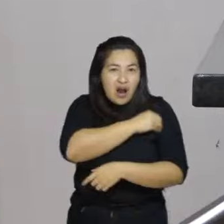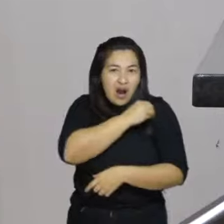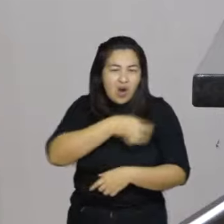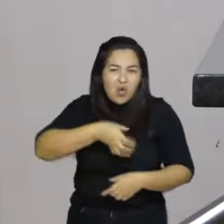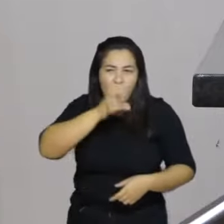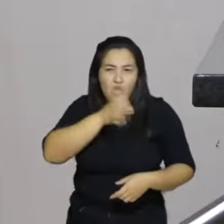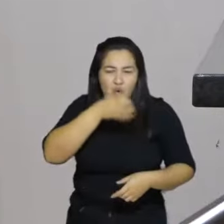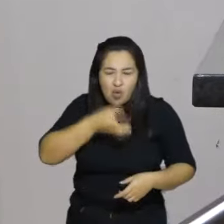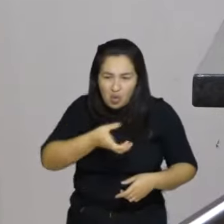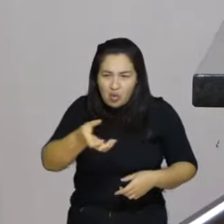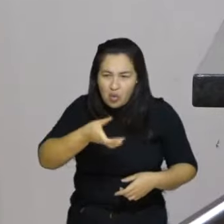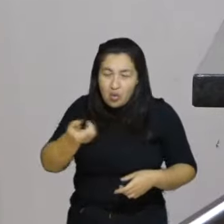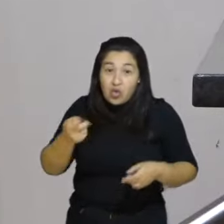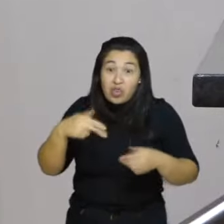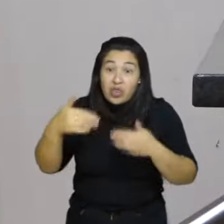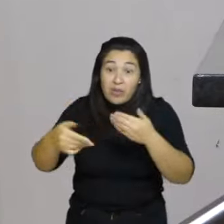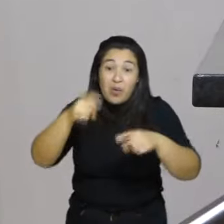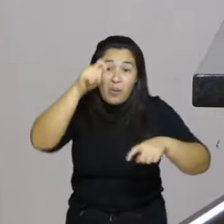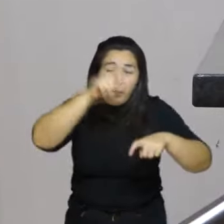audiência de